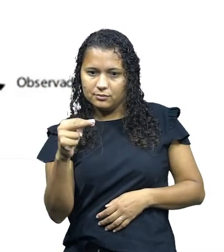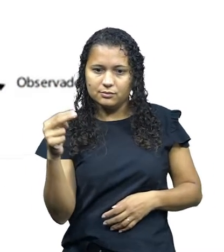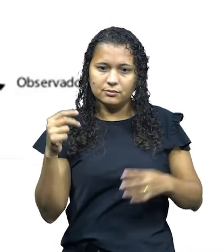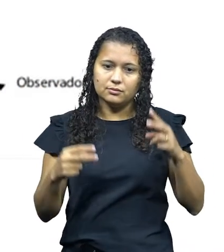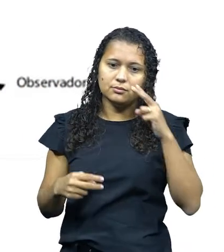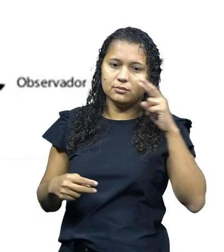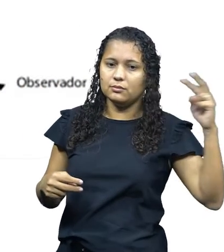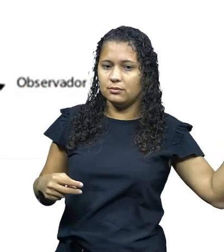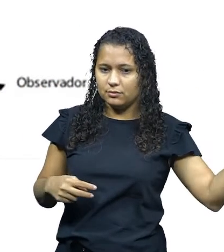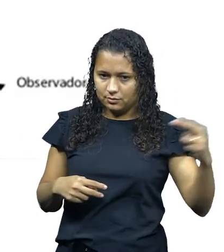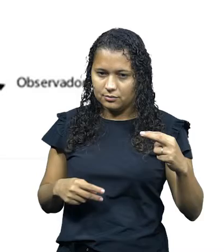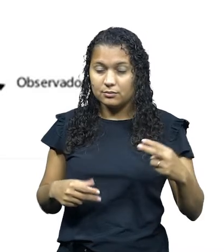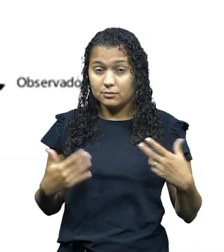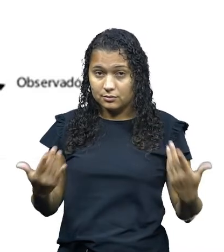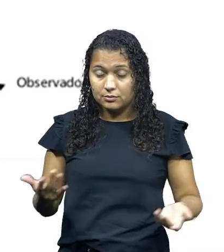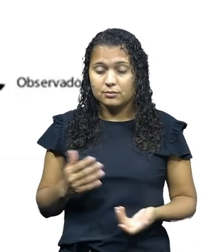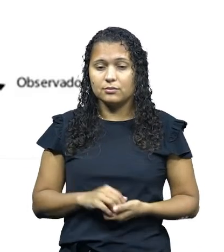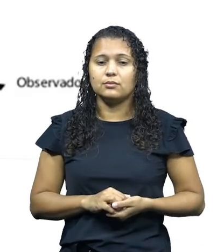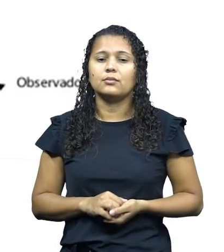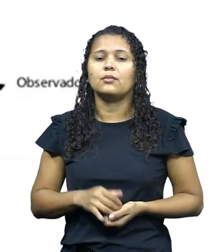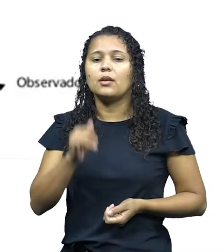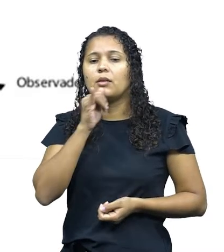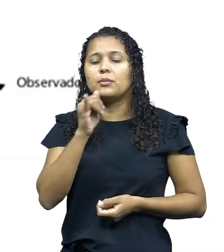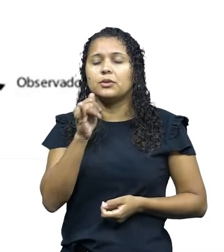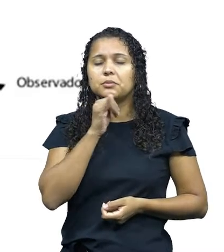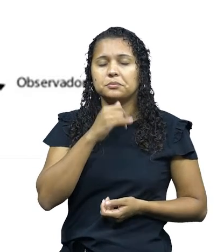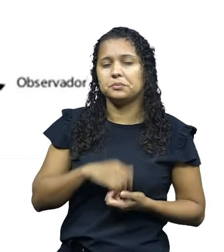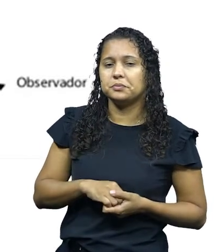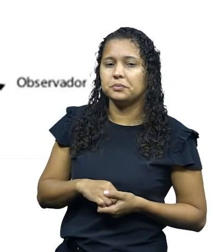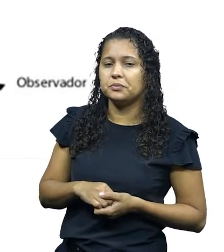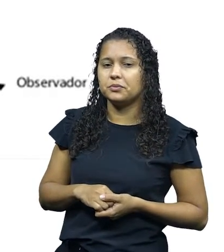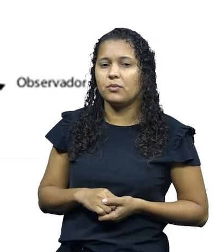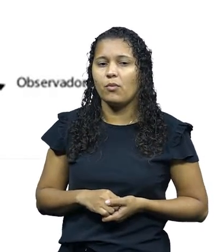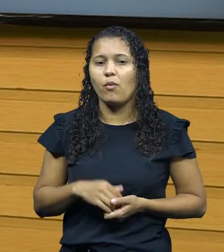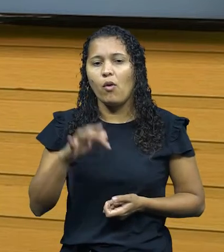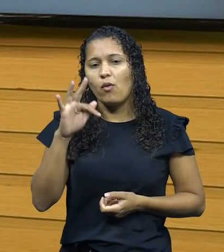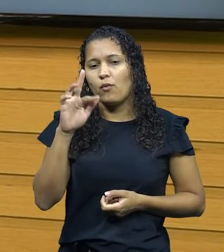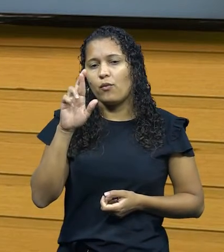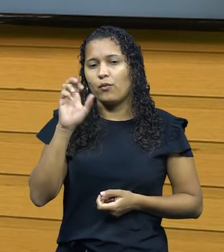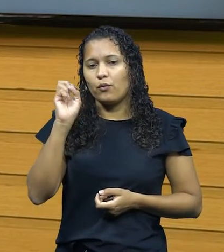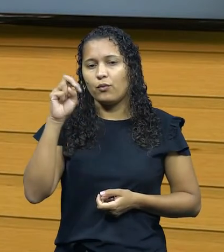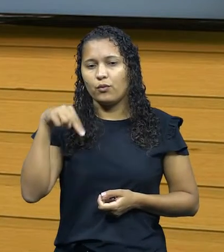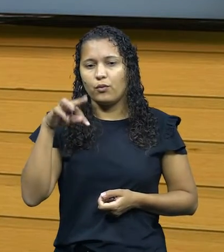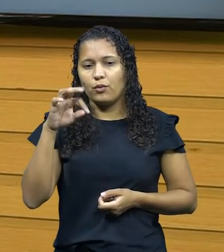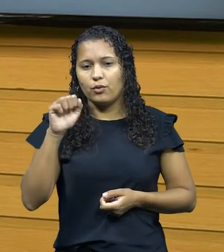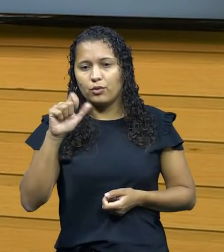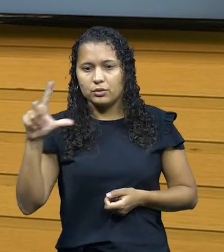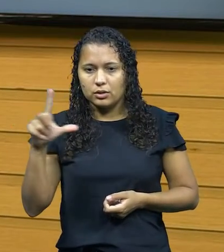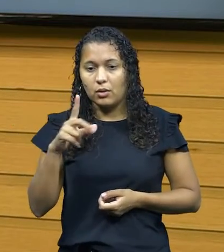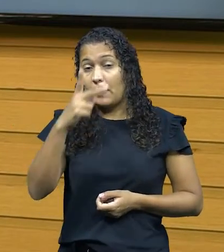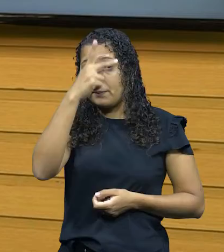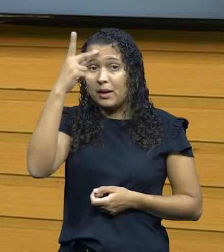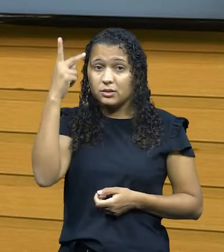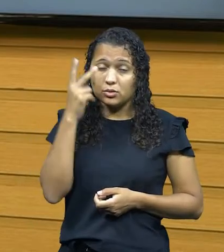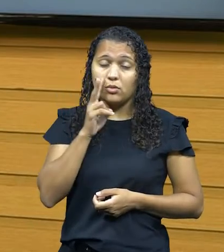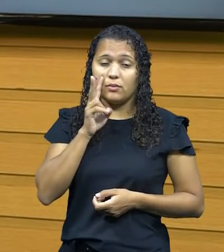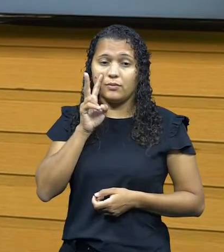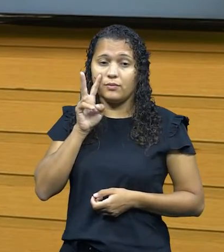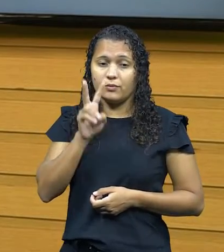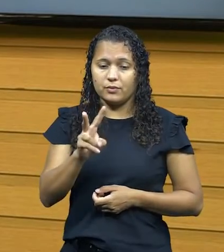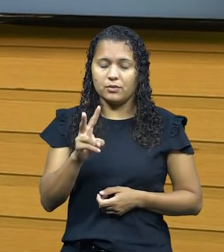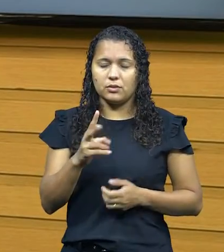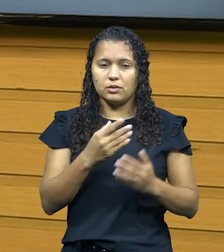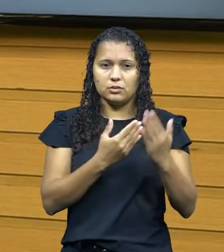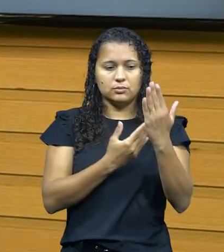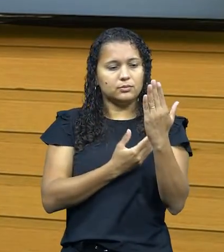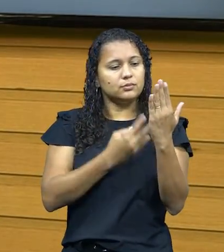superior, e é a vista lateral. Então, a vista frontal, projeção por vista frontal, ela ocorre quando o observador